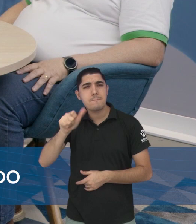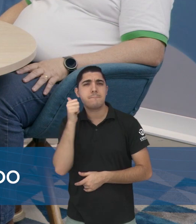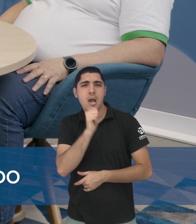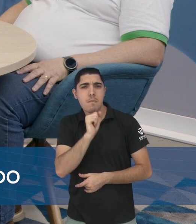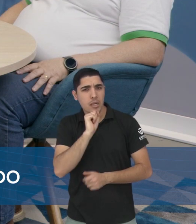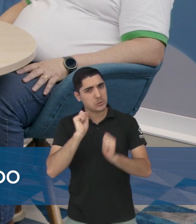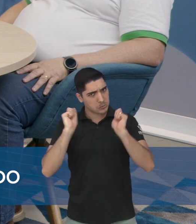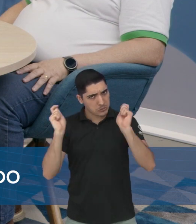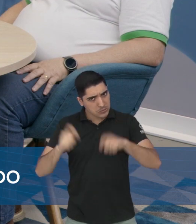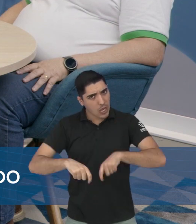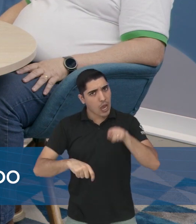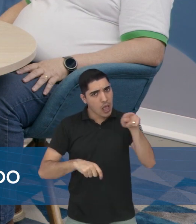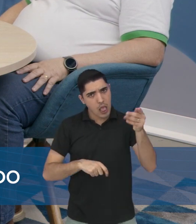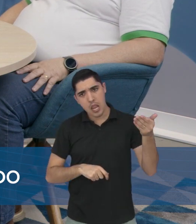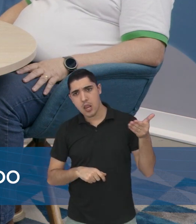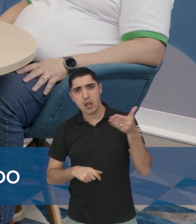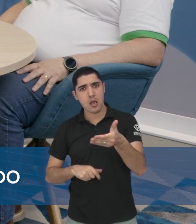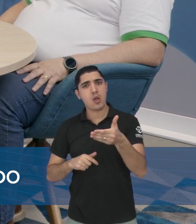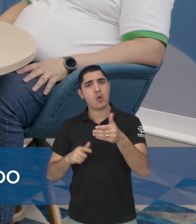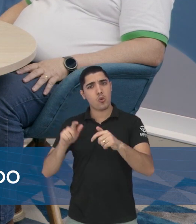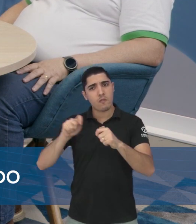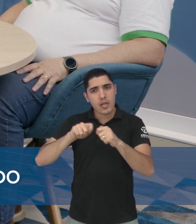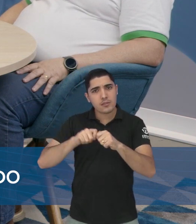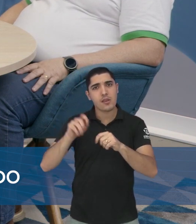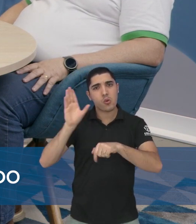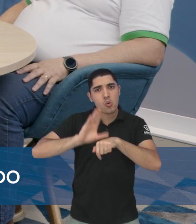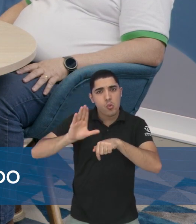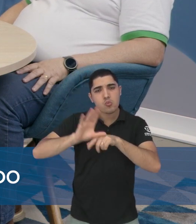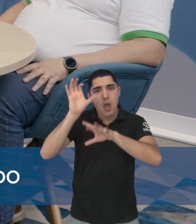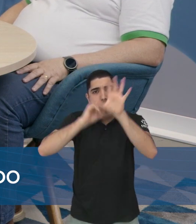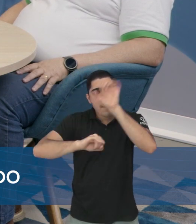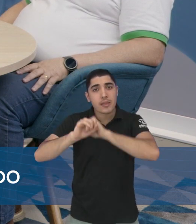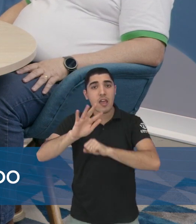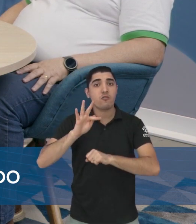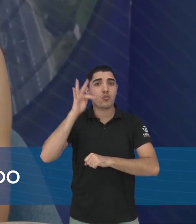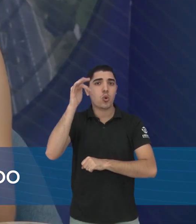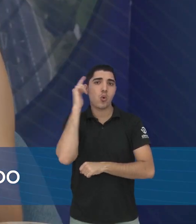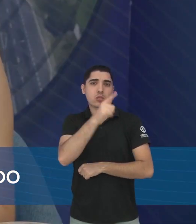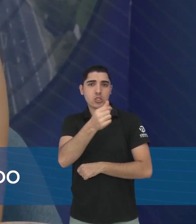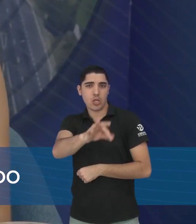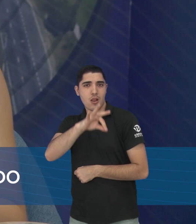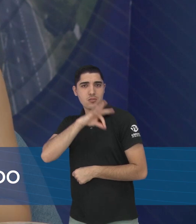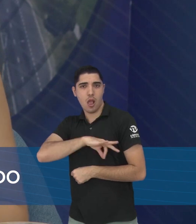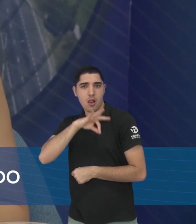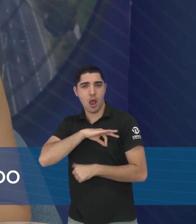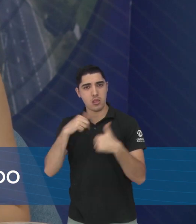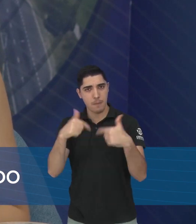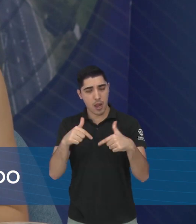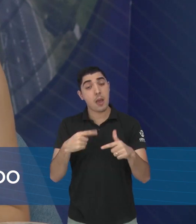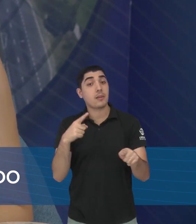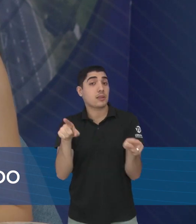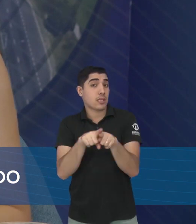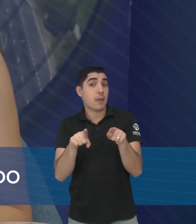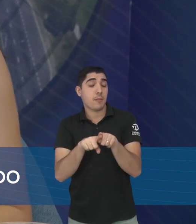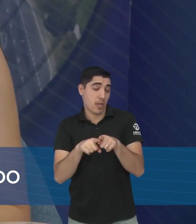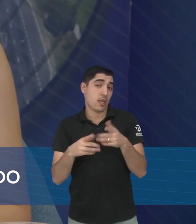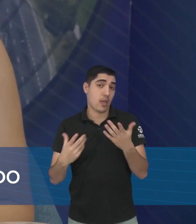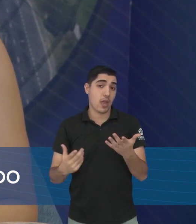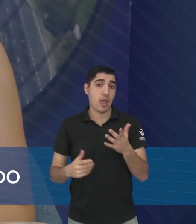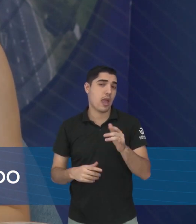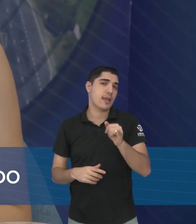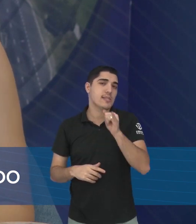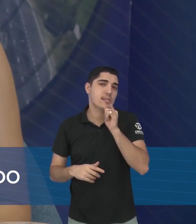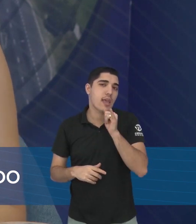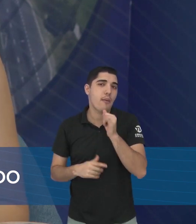as mães elas tenham acesso, né, consigam uma renda. E é importante, quando a gente fala isso de fortalecer a família, né, até para sair